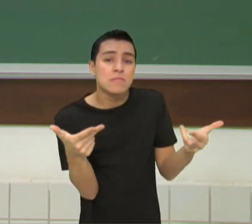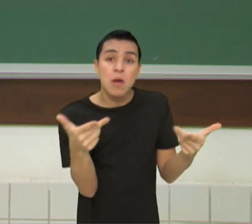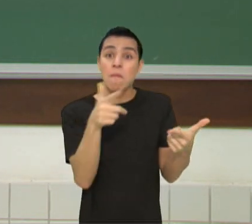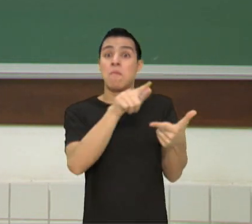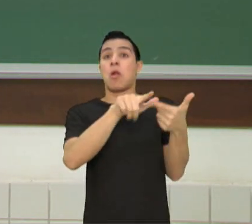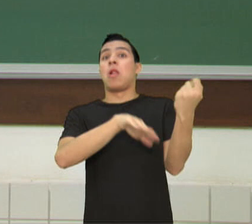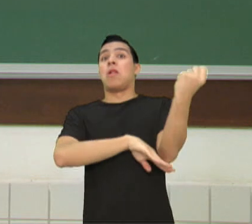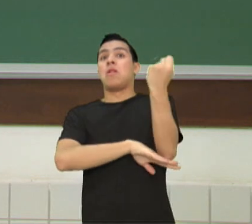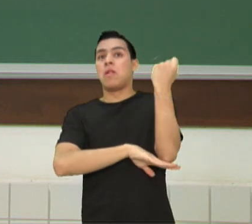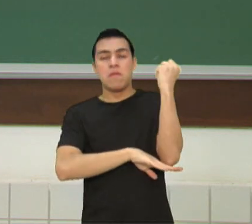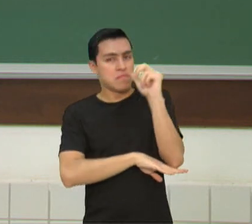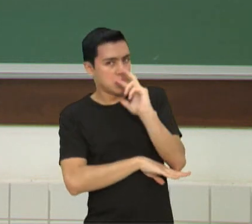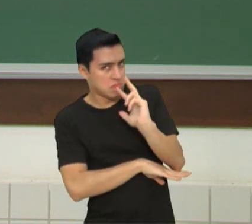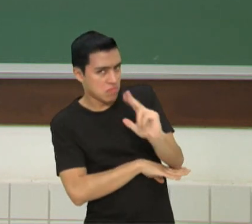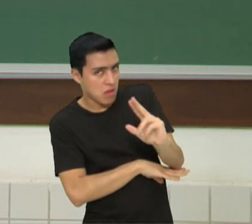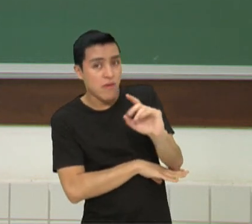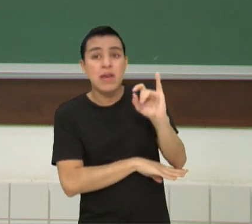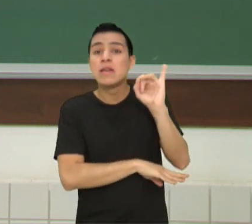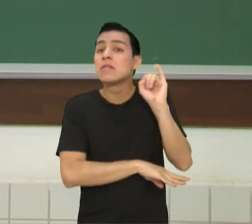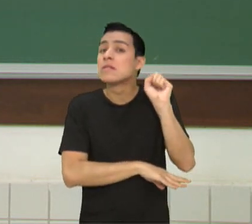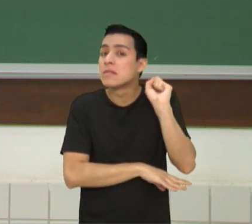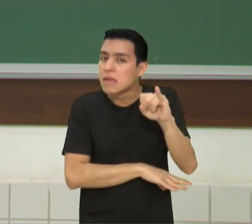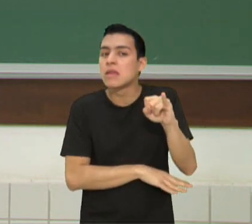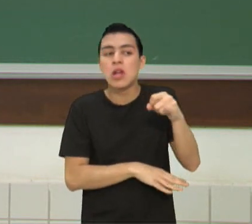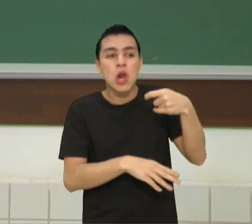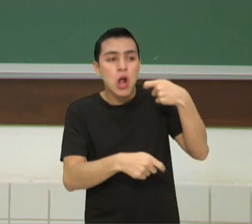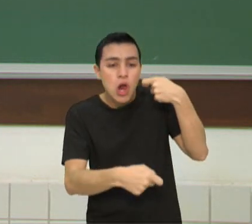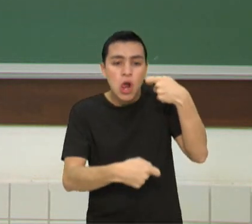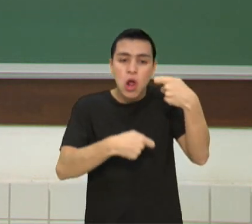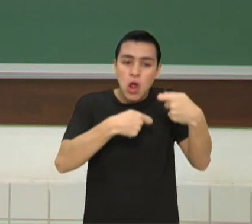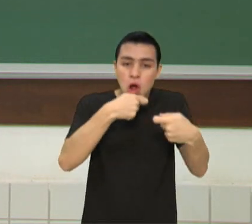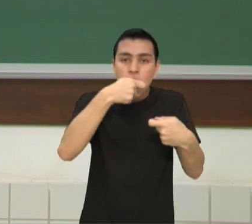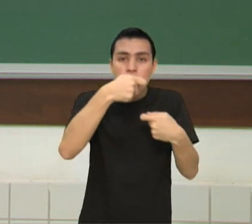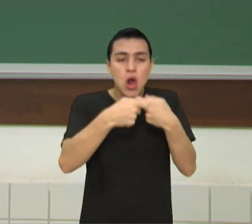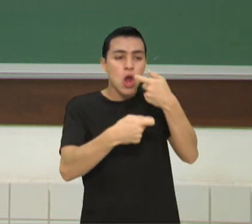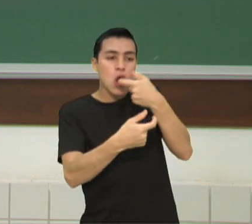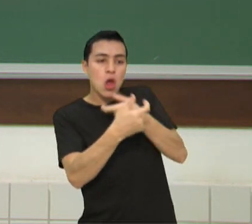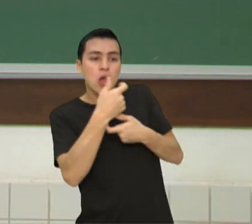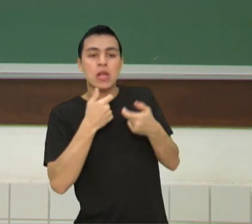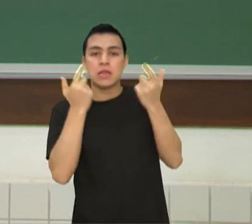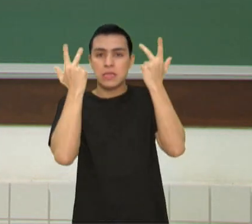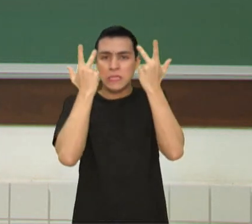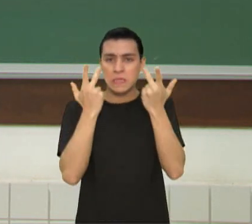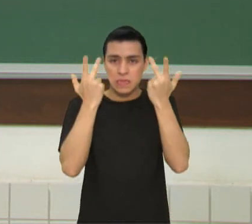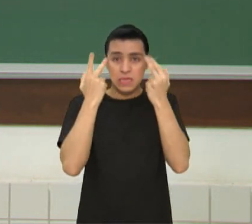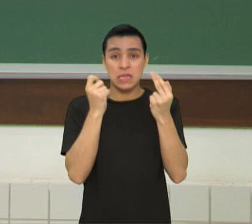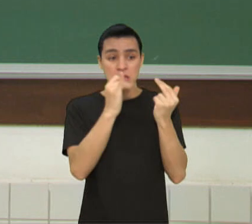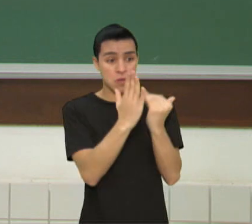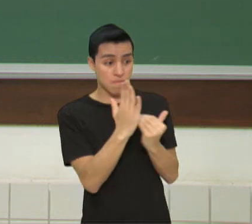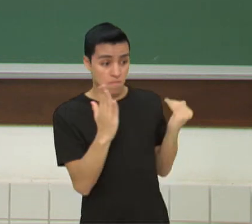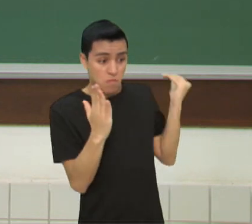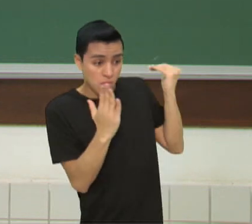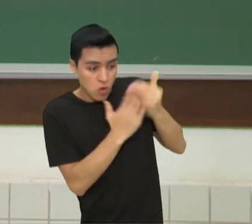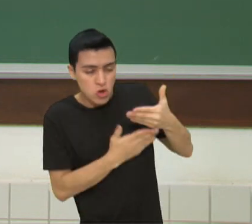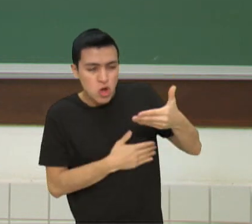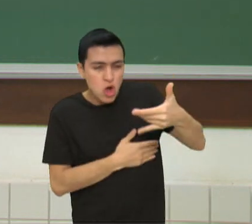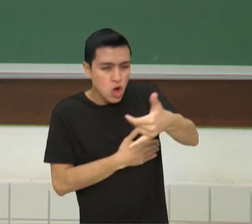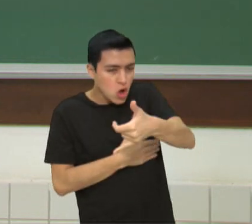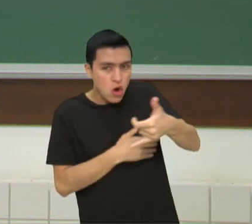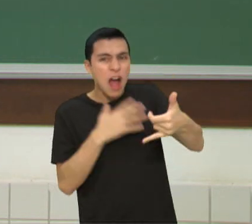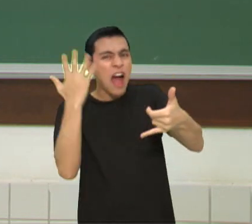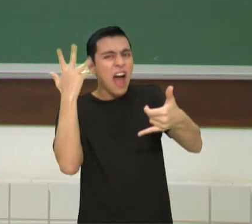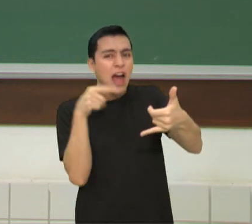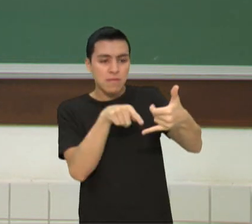problema tão grave quando ingeridas numa quantidade adequada. Quando eu exagero nas gorduras animais, aí eu vou ter